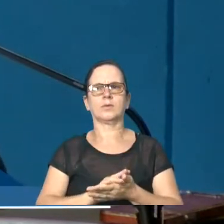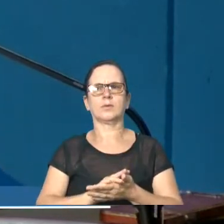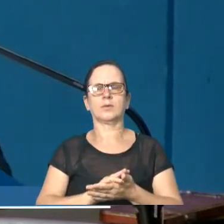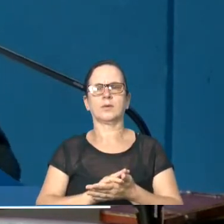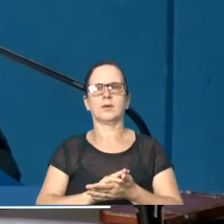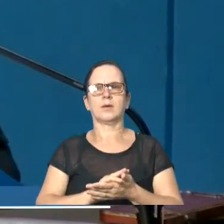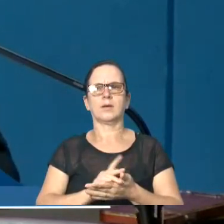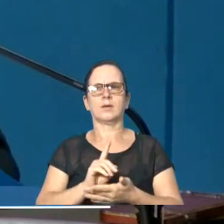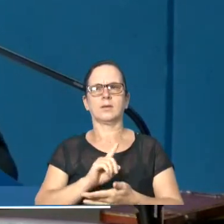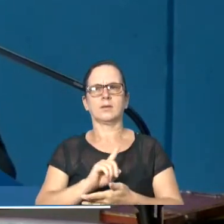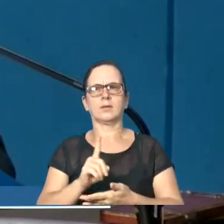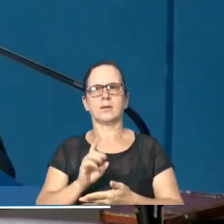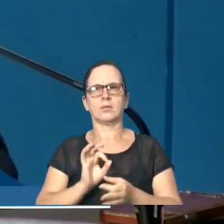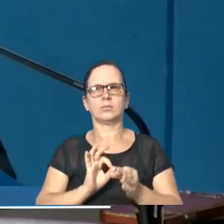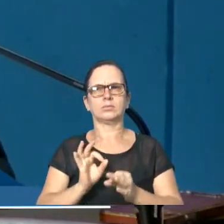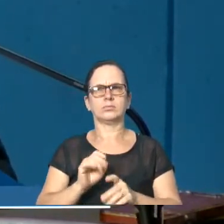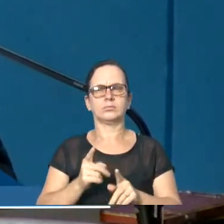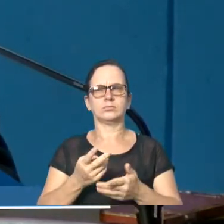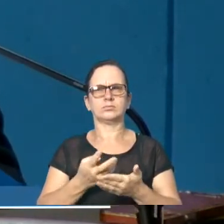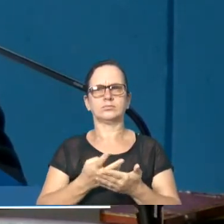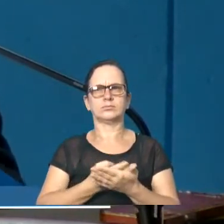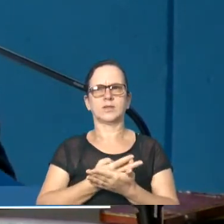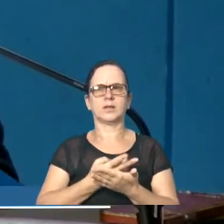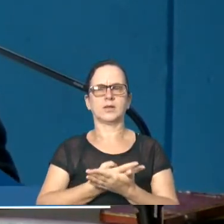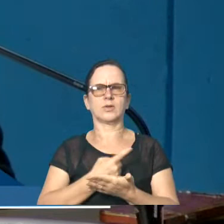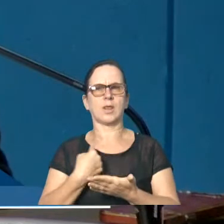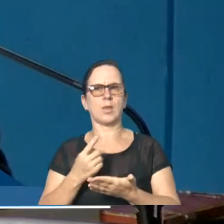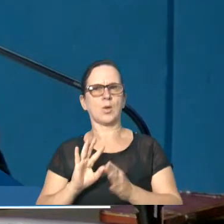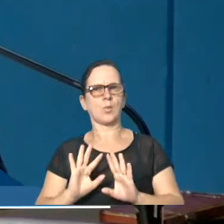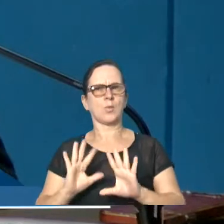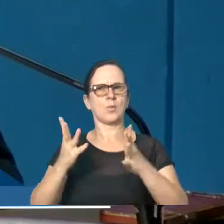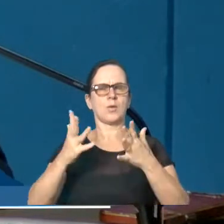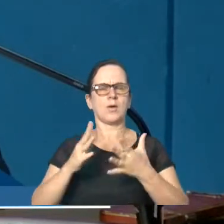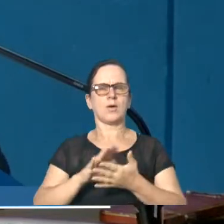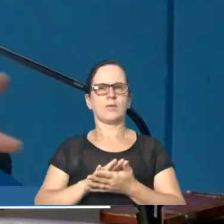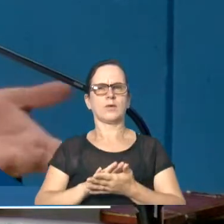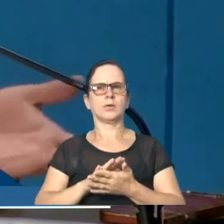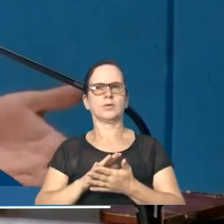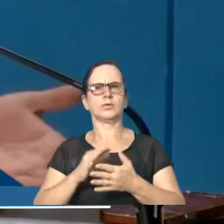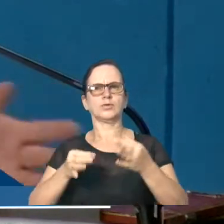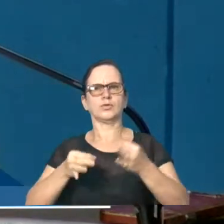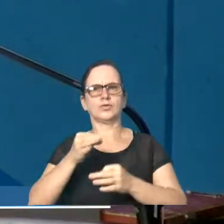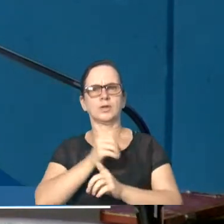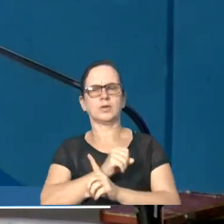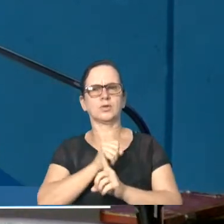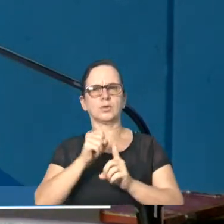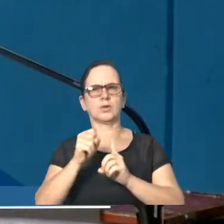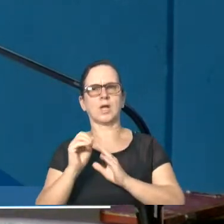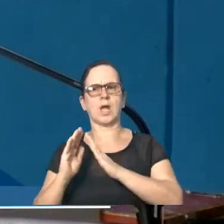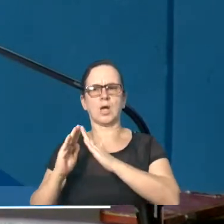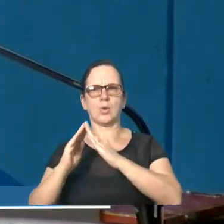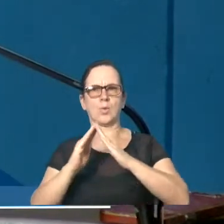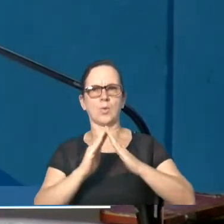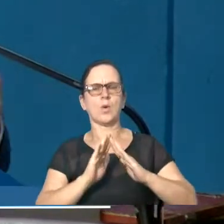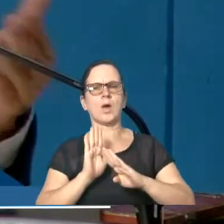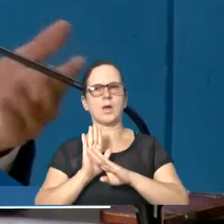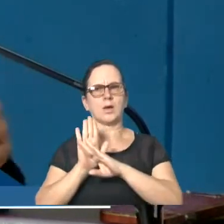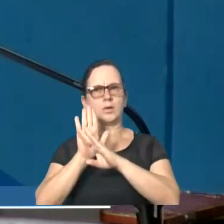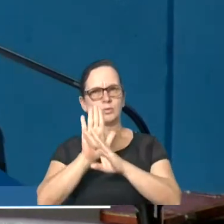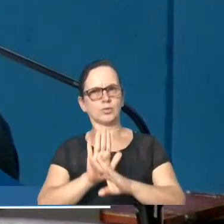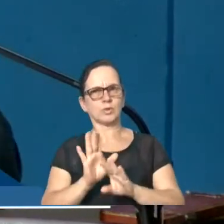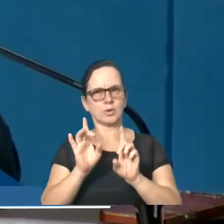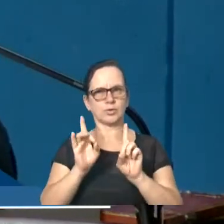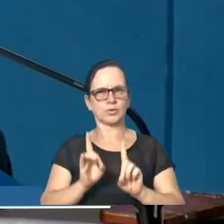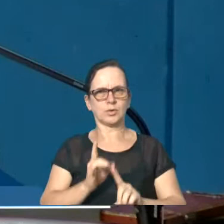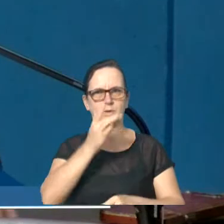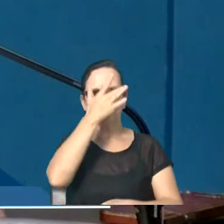é inadequado, é imoral, é injusto, não promove justiça social, um auxílio moradia que é para dar